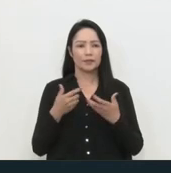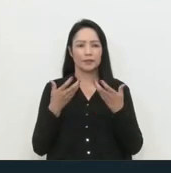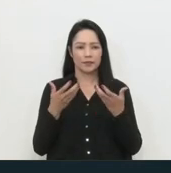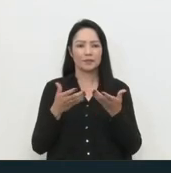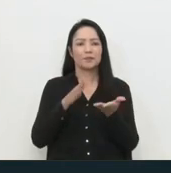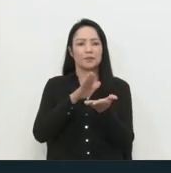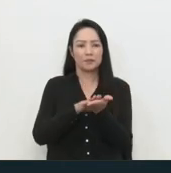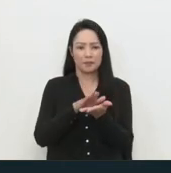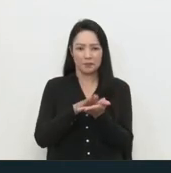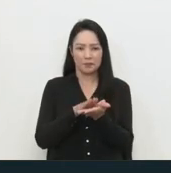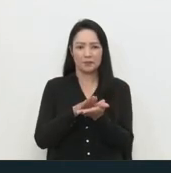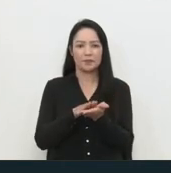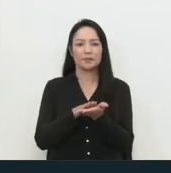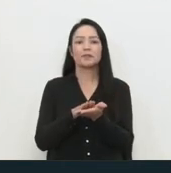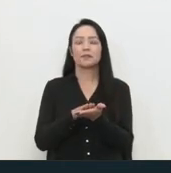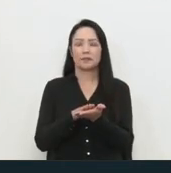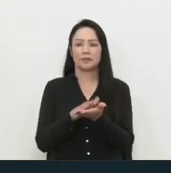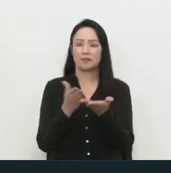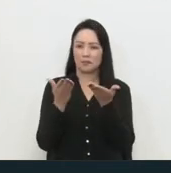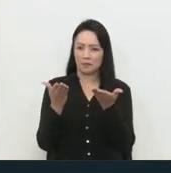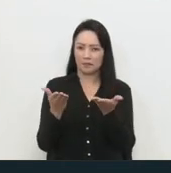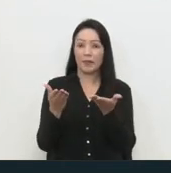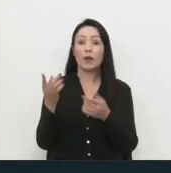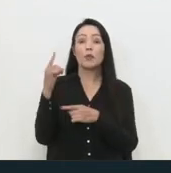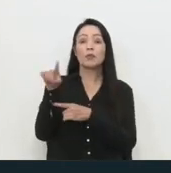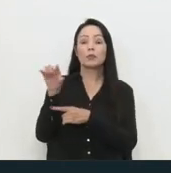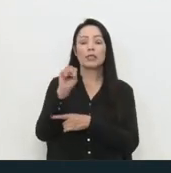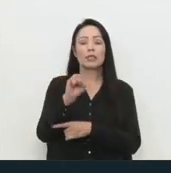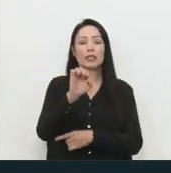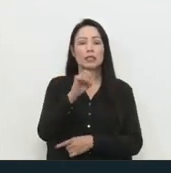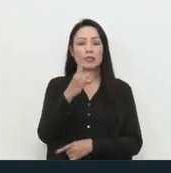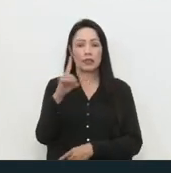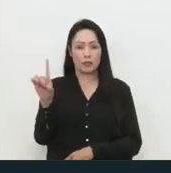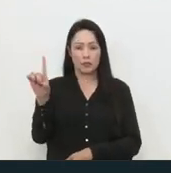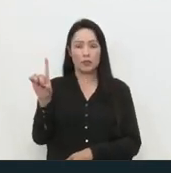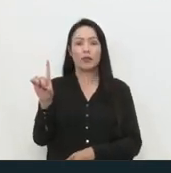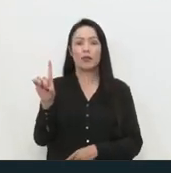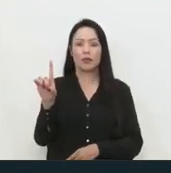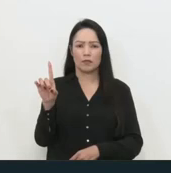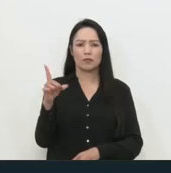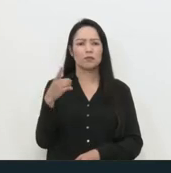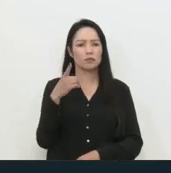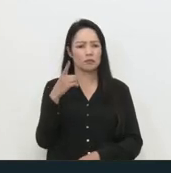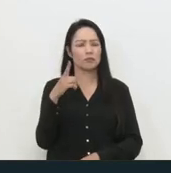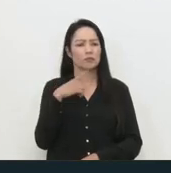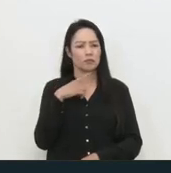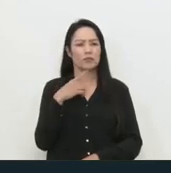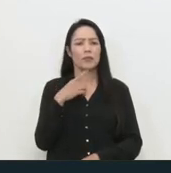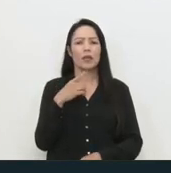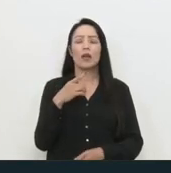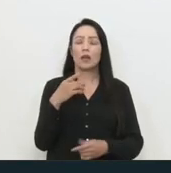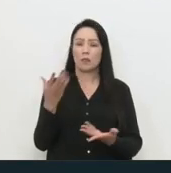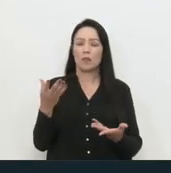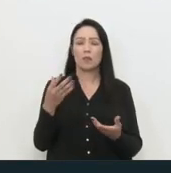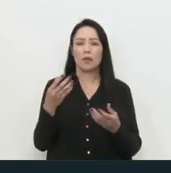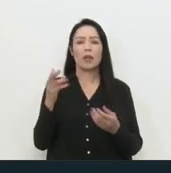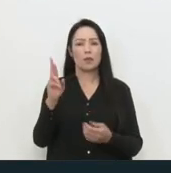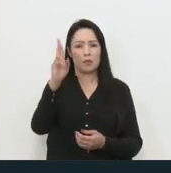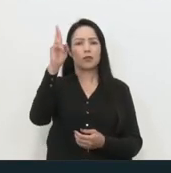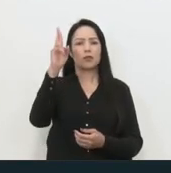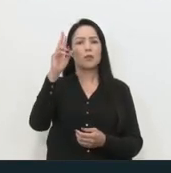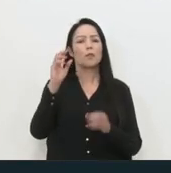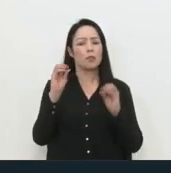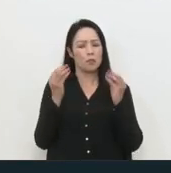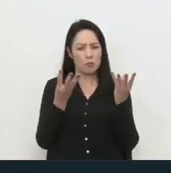parabenizá-lo pela última sessão essa sessão foi uma sessão simbólica de